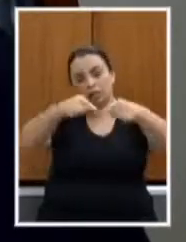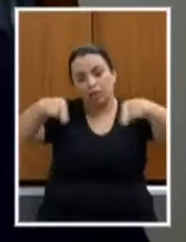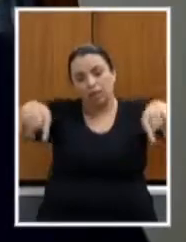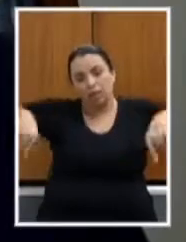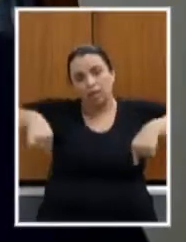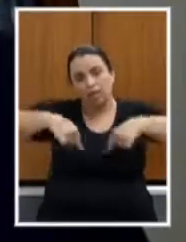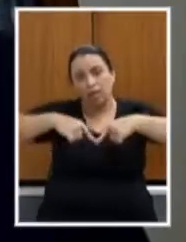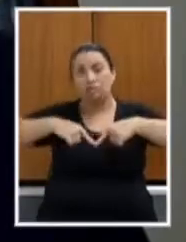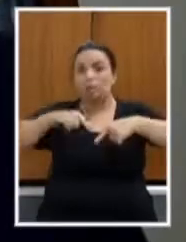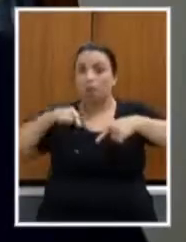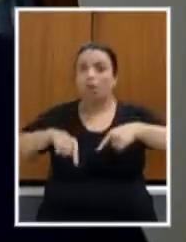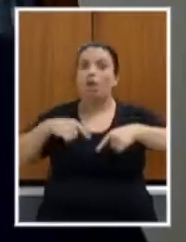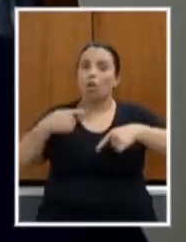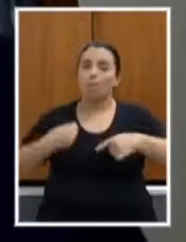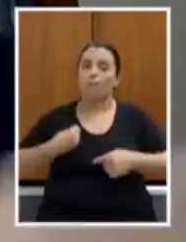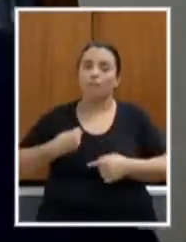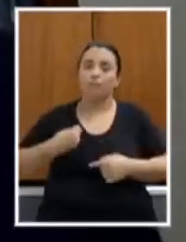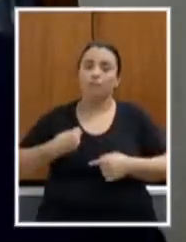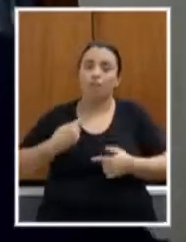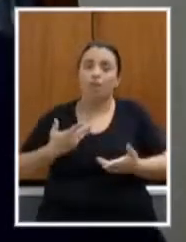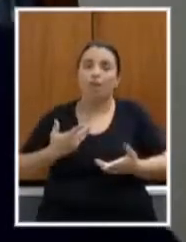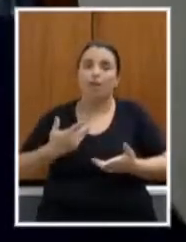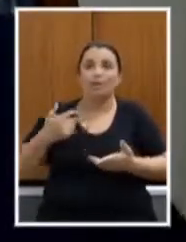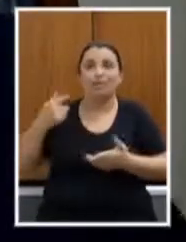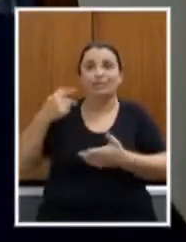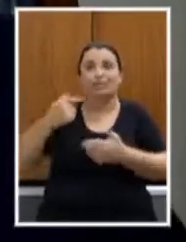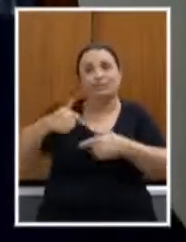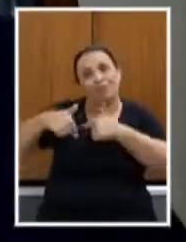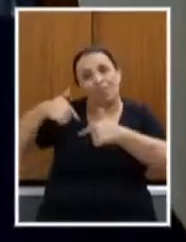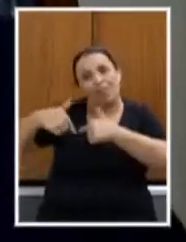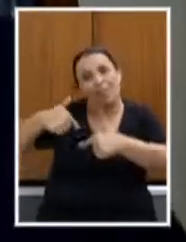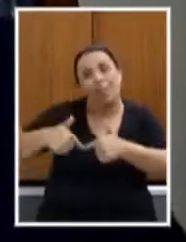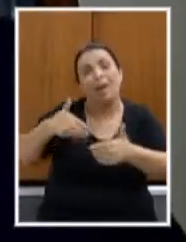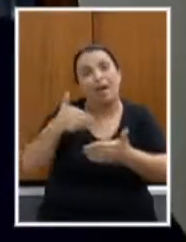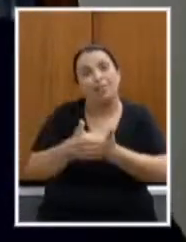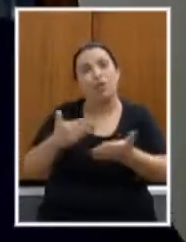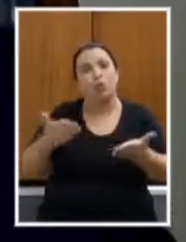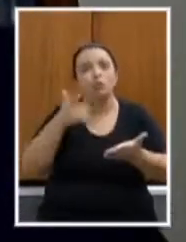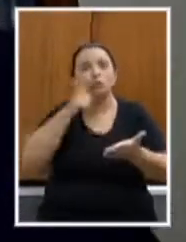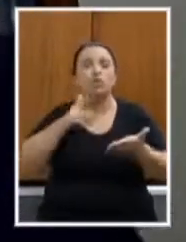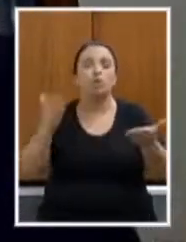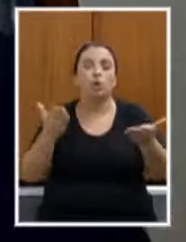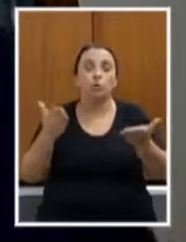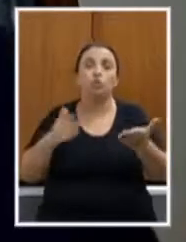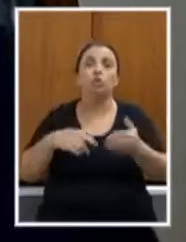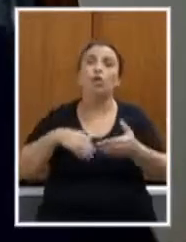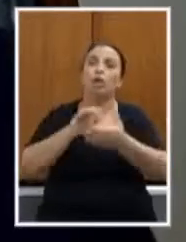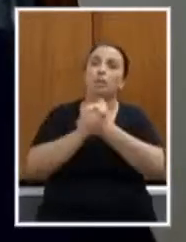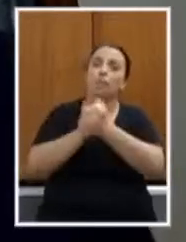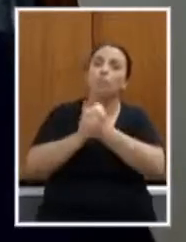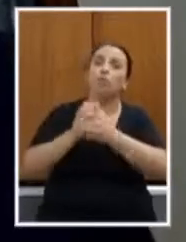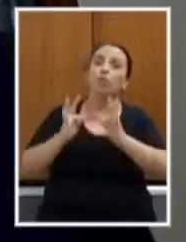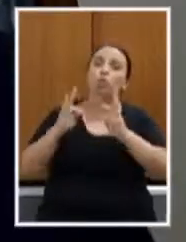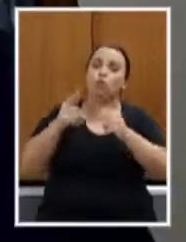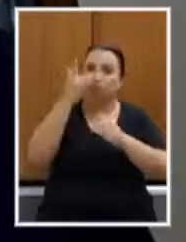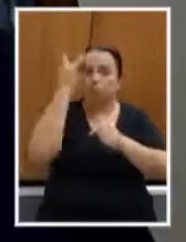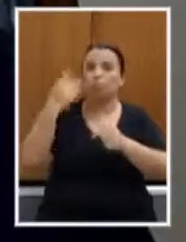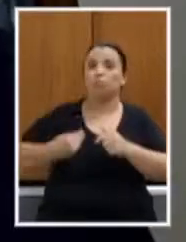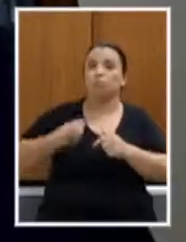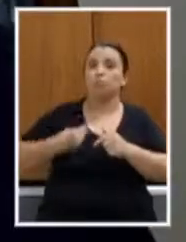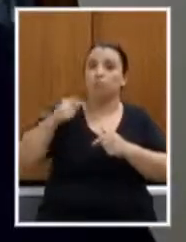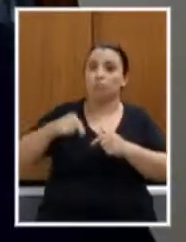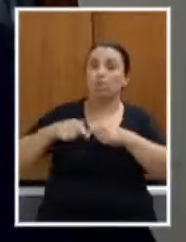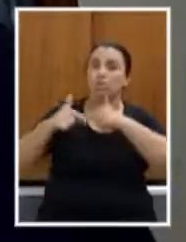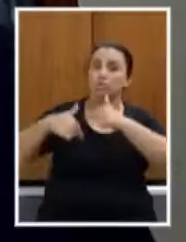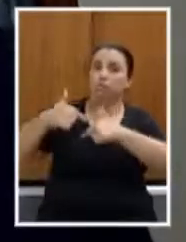encaminhamentos para chegarmos até aqui. Então, quero parabenizar todos os colegas parlamentares envolvidos nessa luta, presidente. Parabenizar também